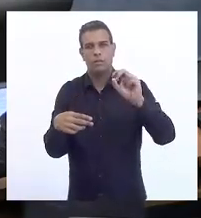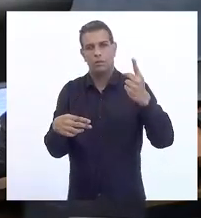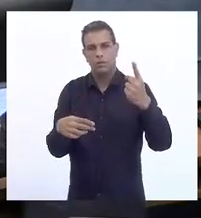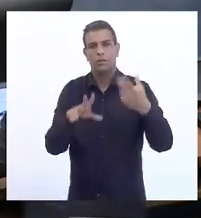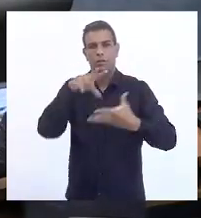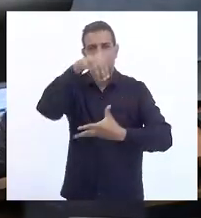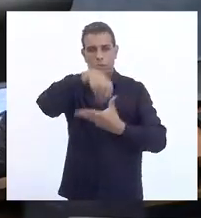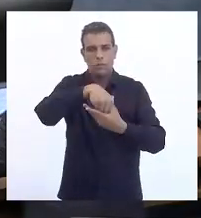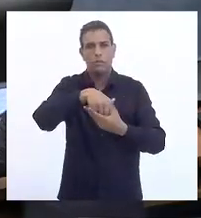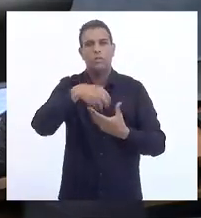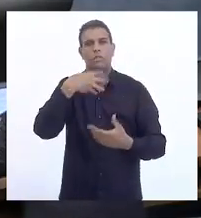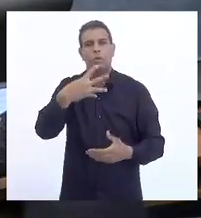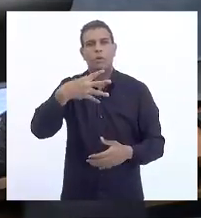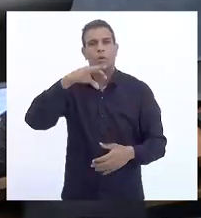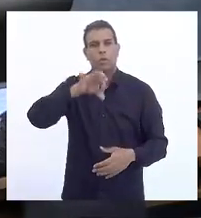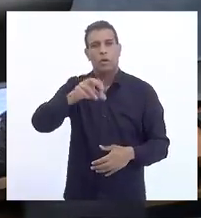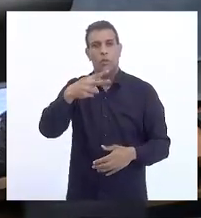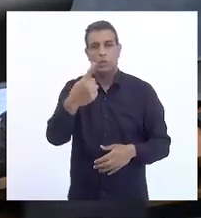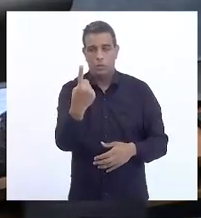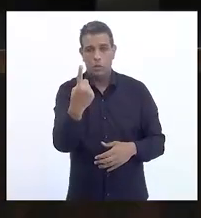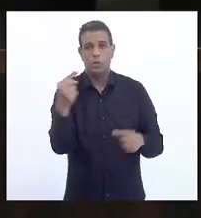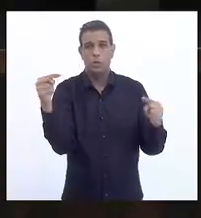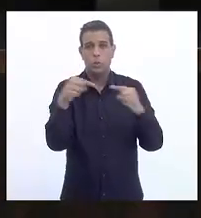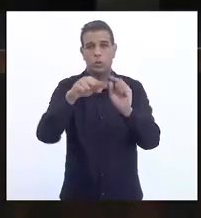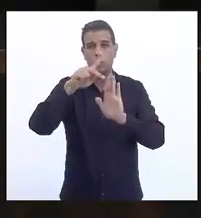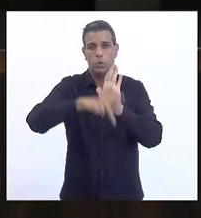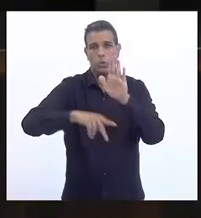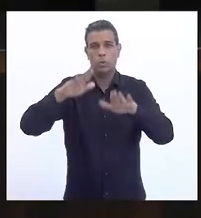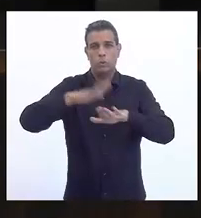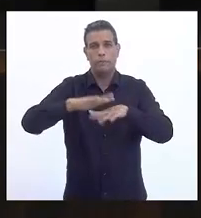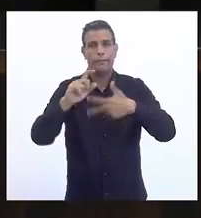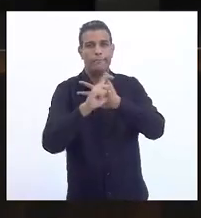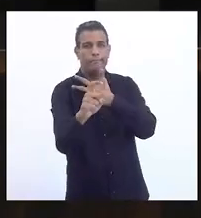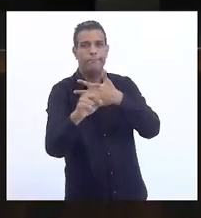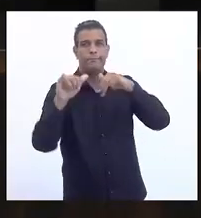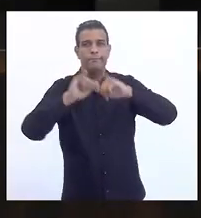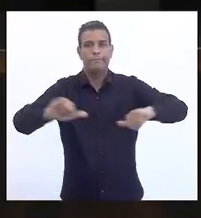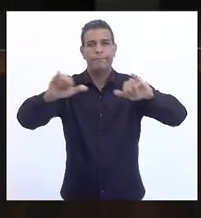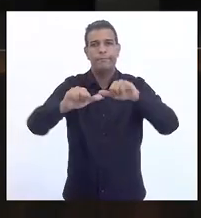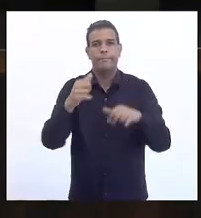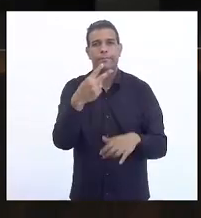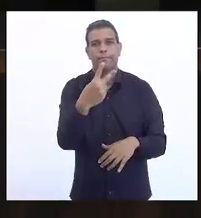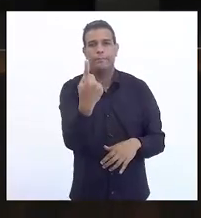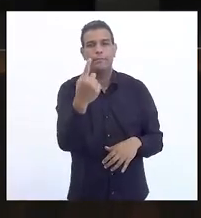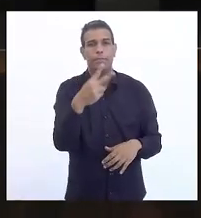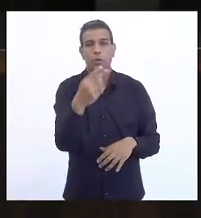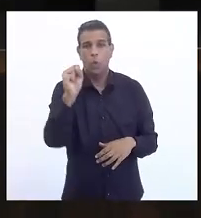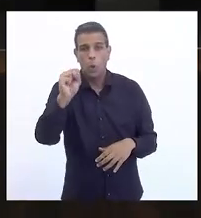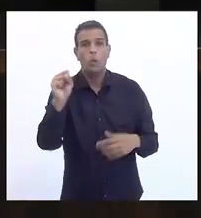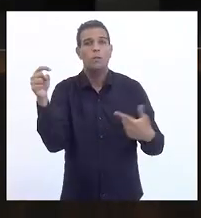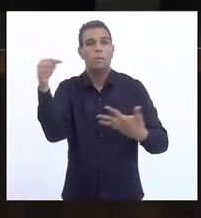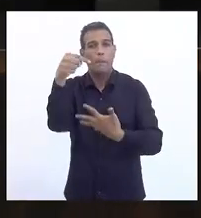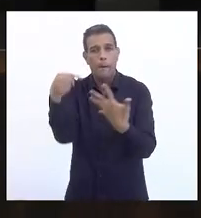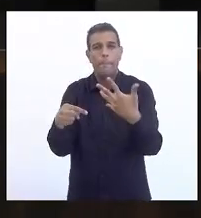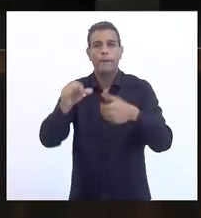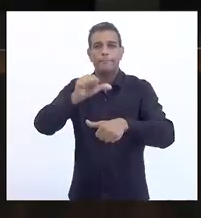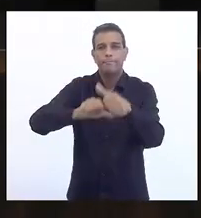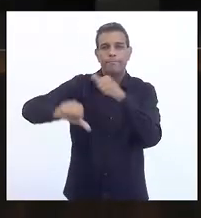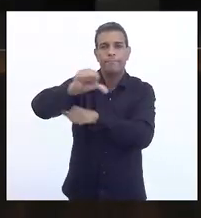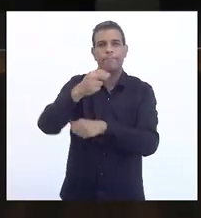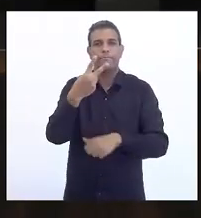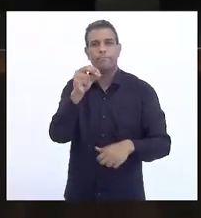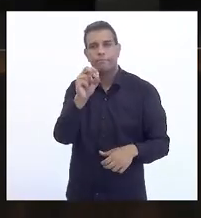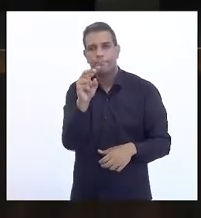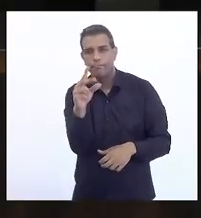Interno, projeto de lei 4952 de 21, de autoria do Poder Executivo, mensagem 2821, que dispõe sobre a revisão de